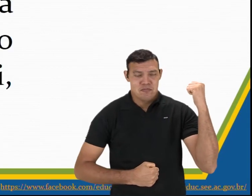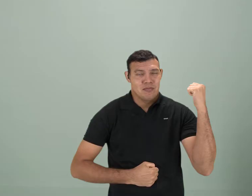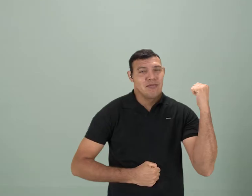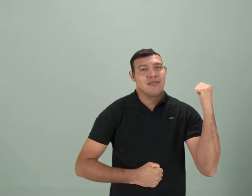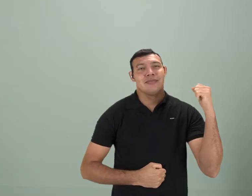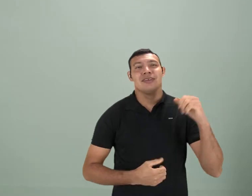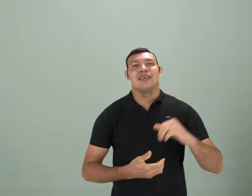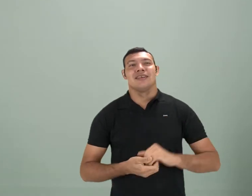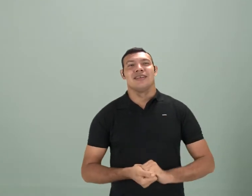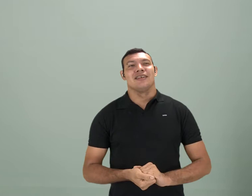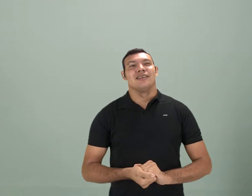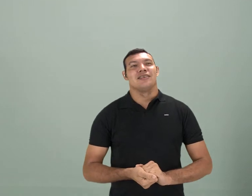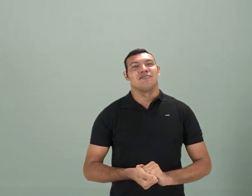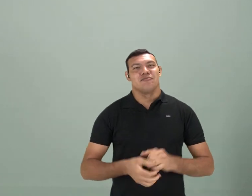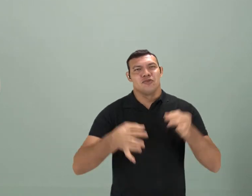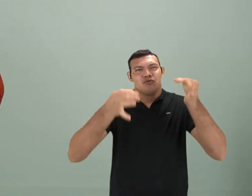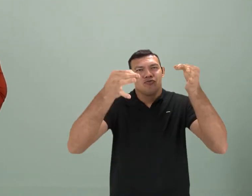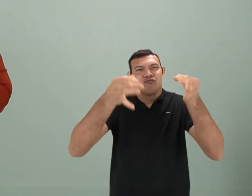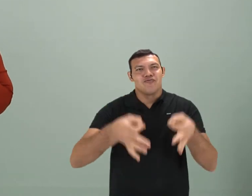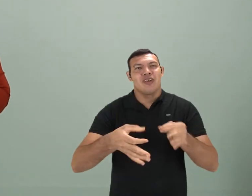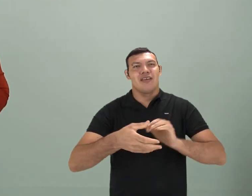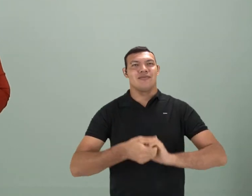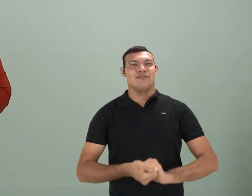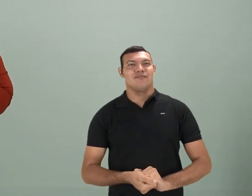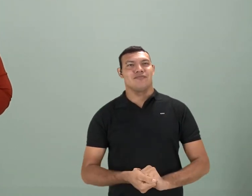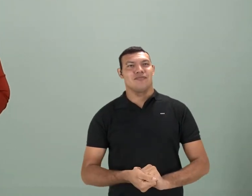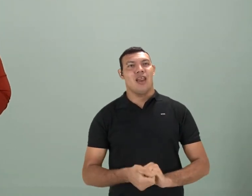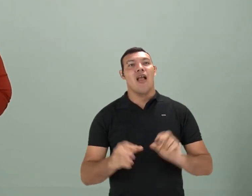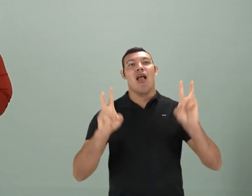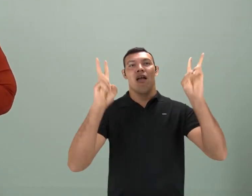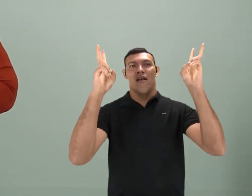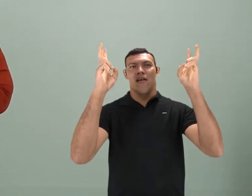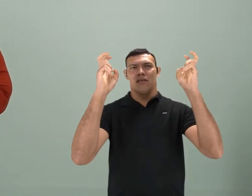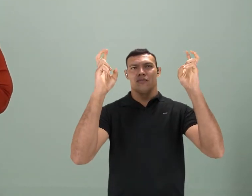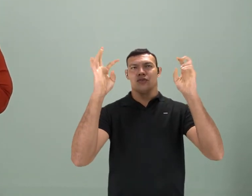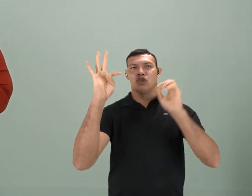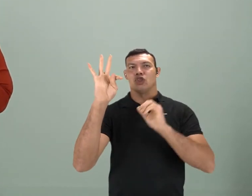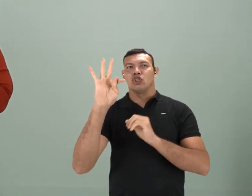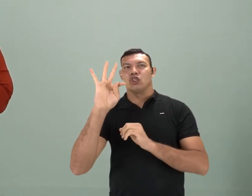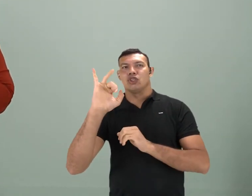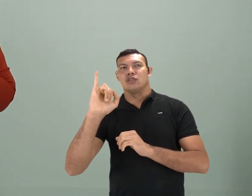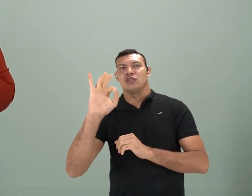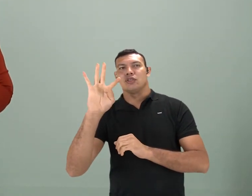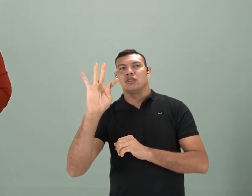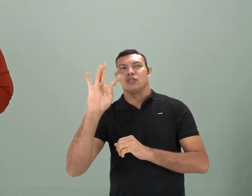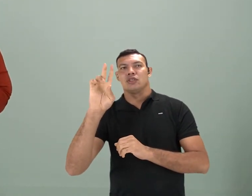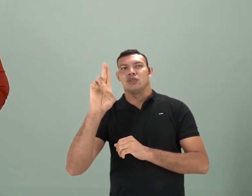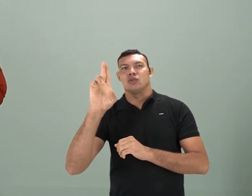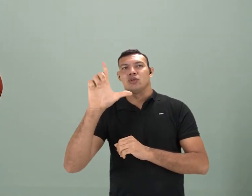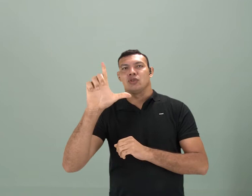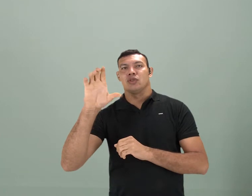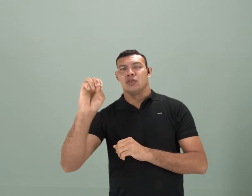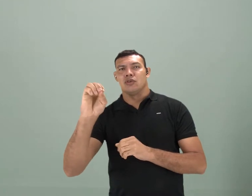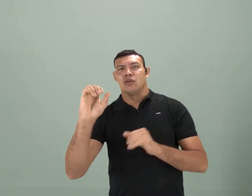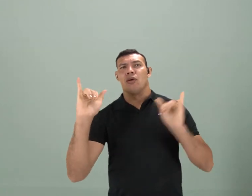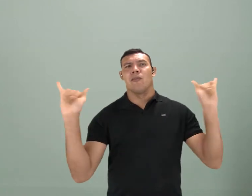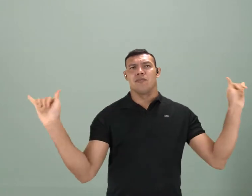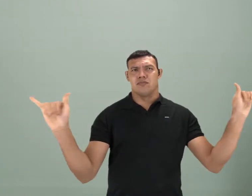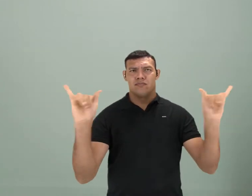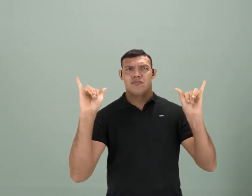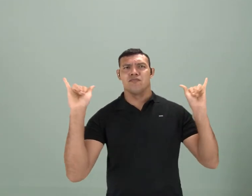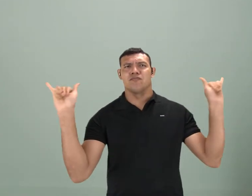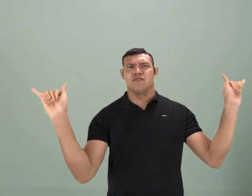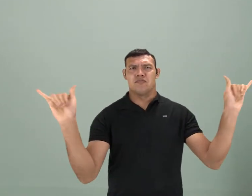afirmou. Então vejam, quando nós temos uma notícia,